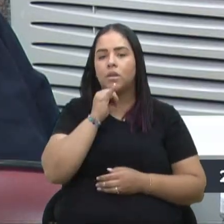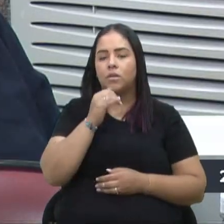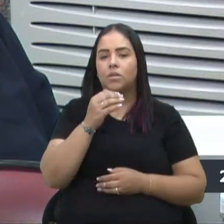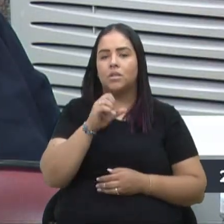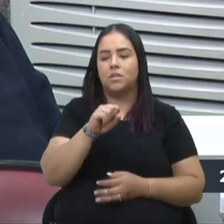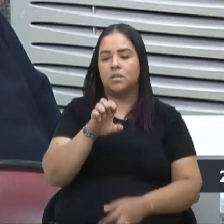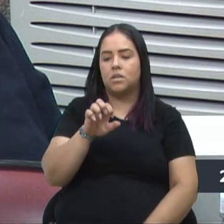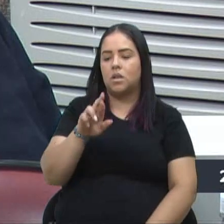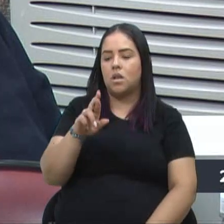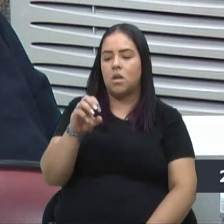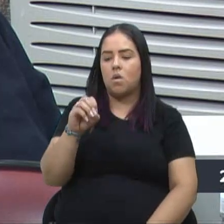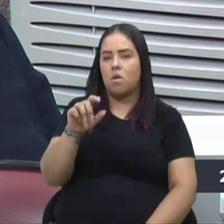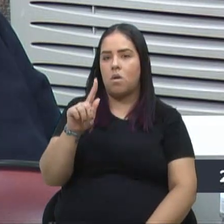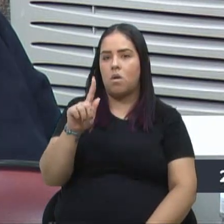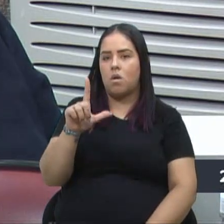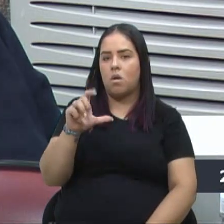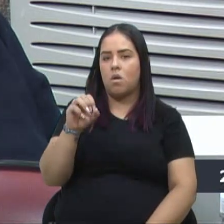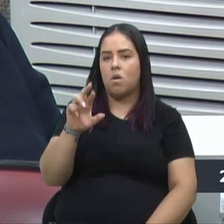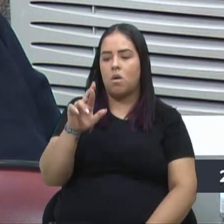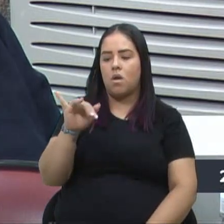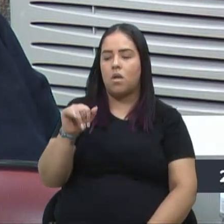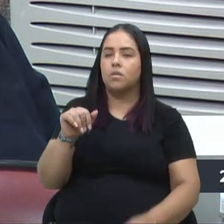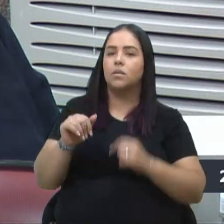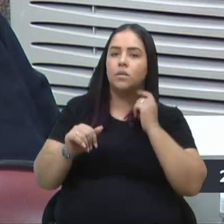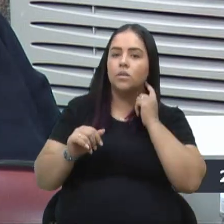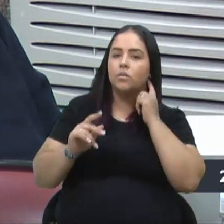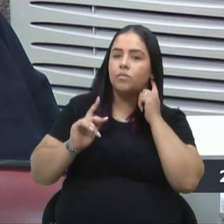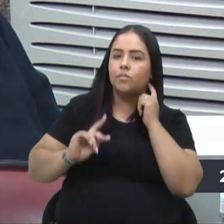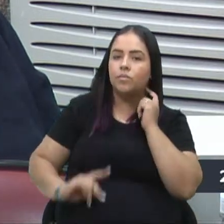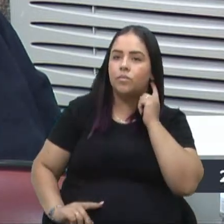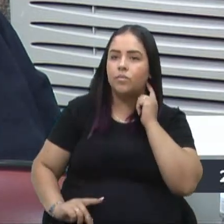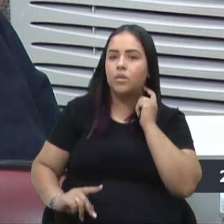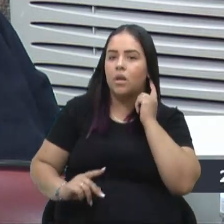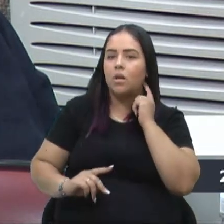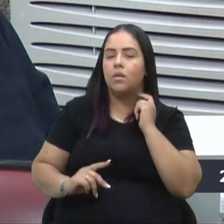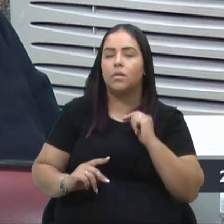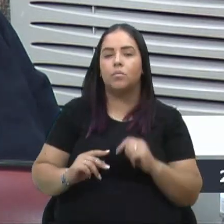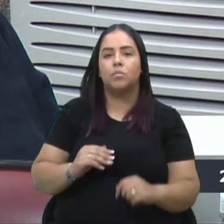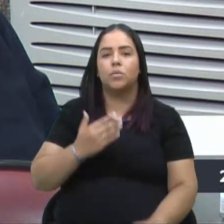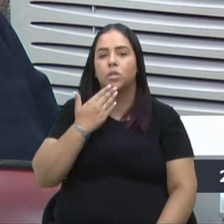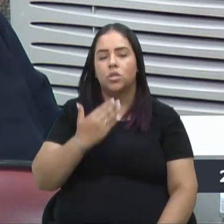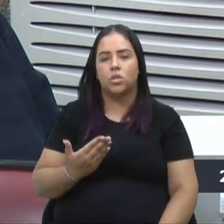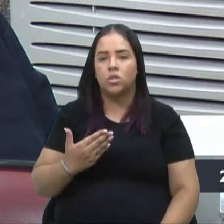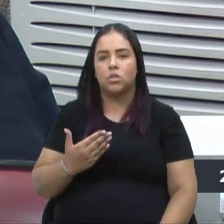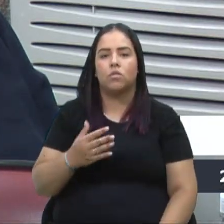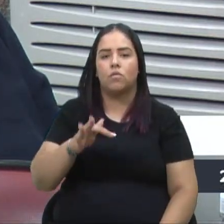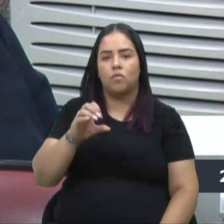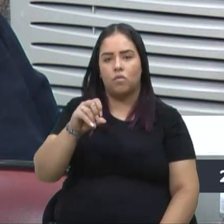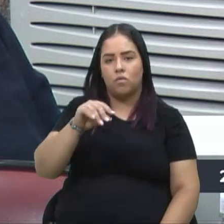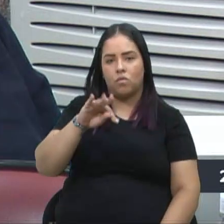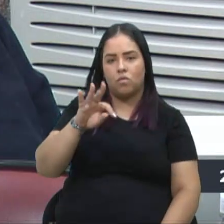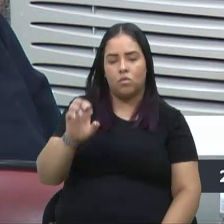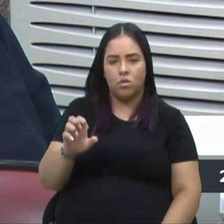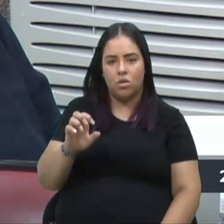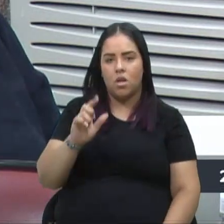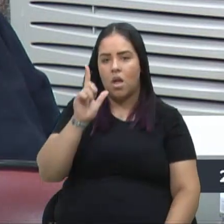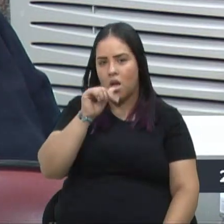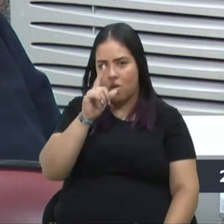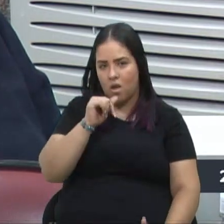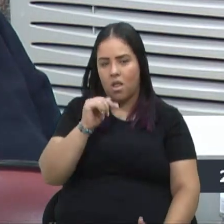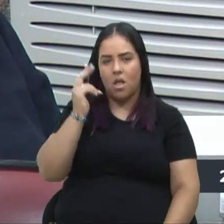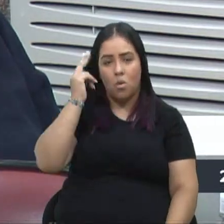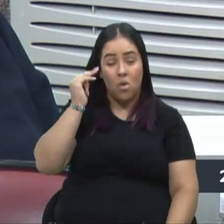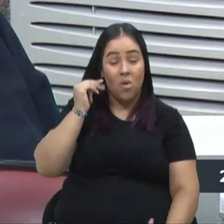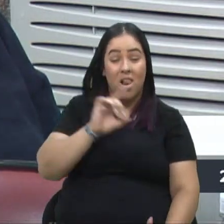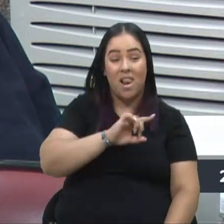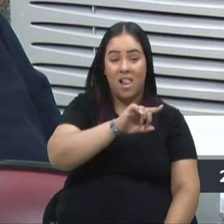da Glória uma grande dificuldade pessoas pedindo Poços fontes de águas naturais na região lá do da mulata